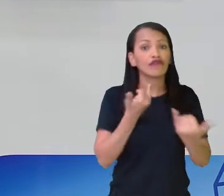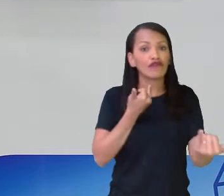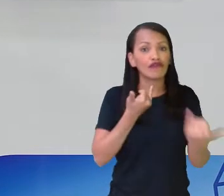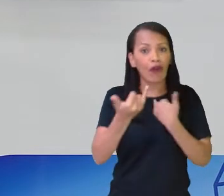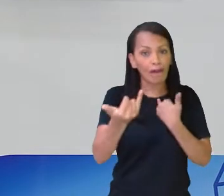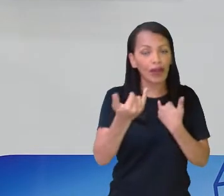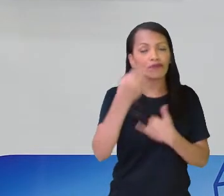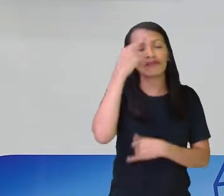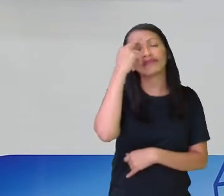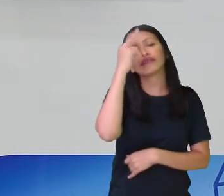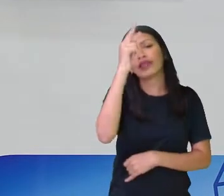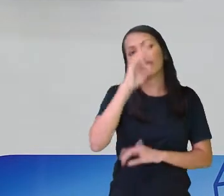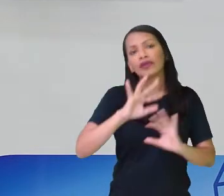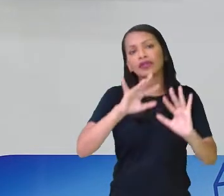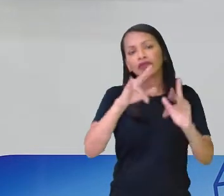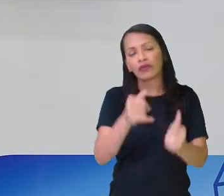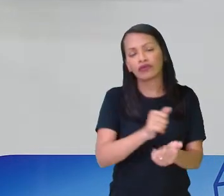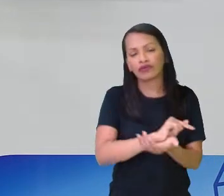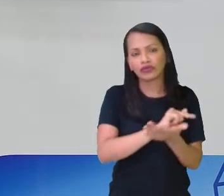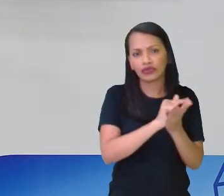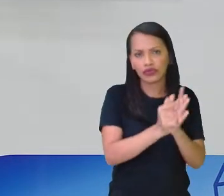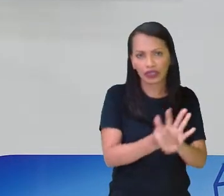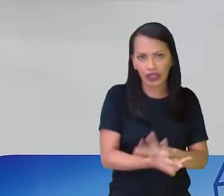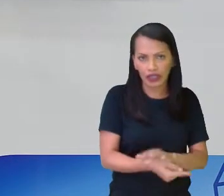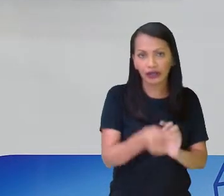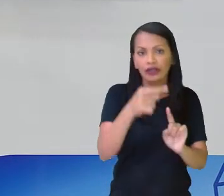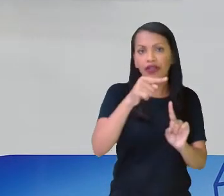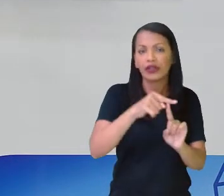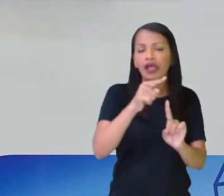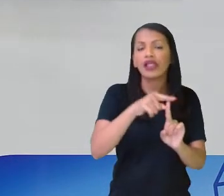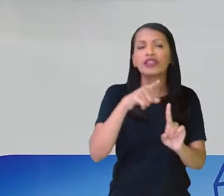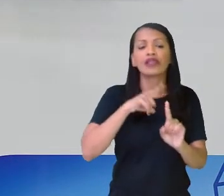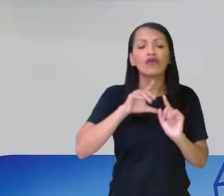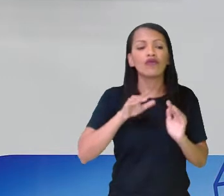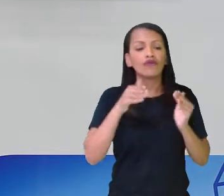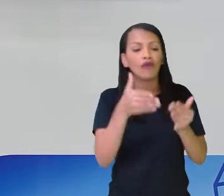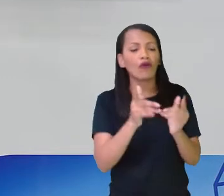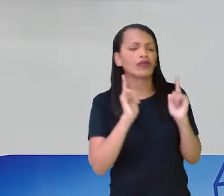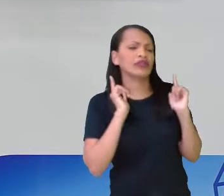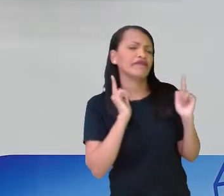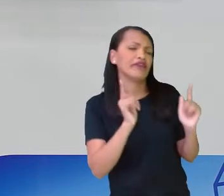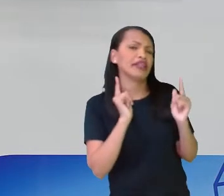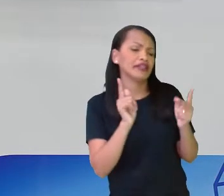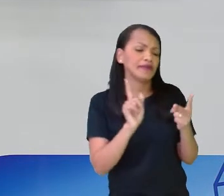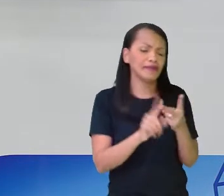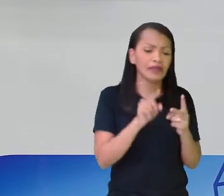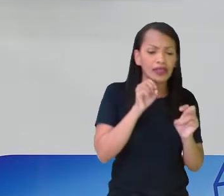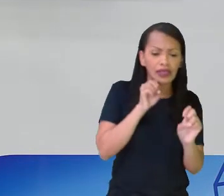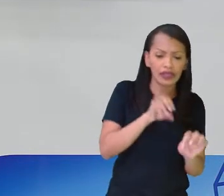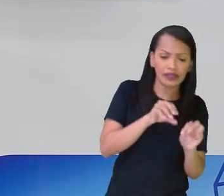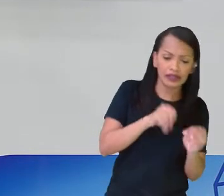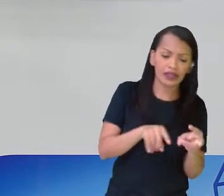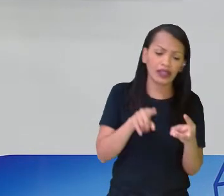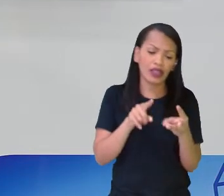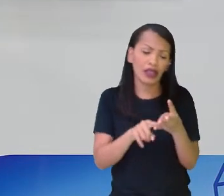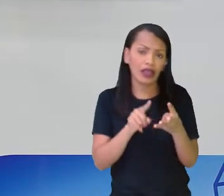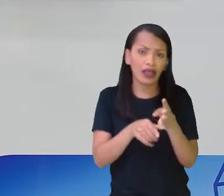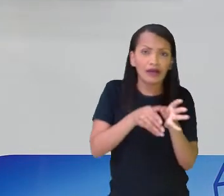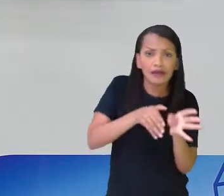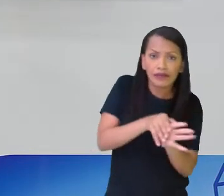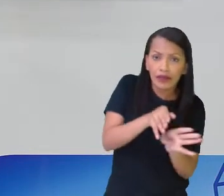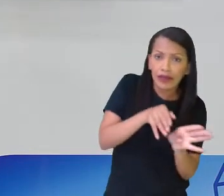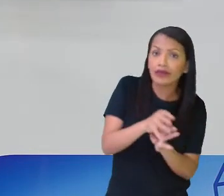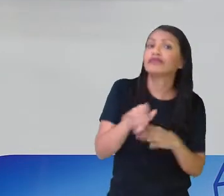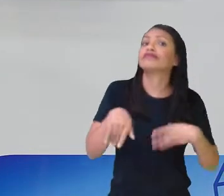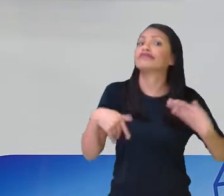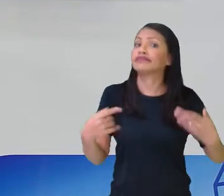que todo gênero textual, ele tem uma finalidade: divertir, instruir, orientar. No caso